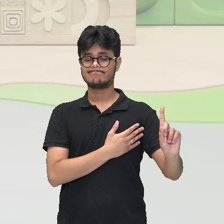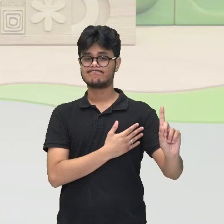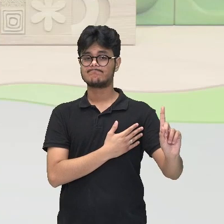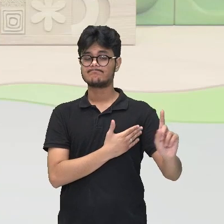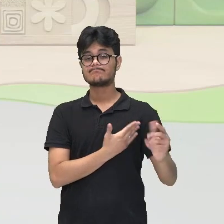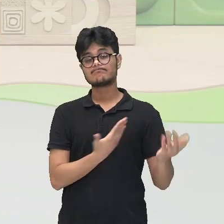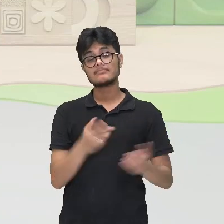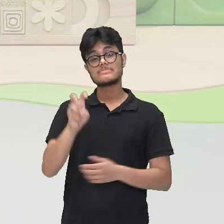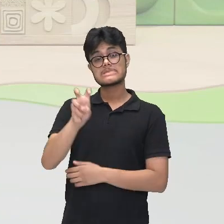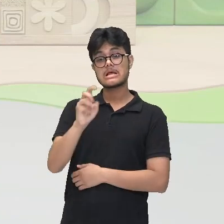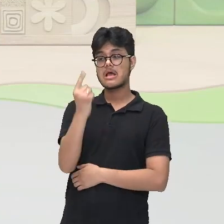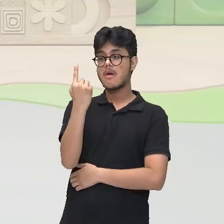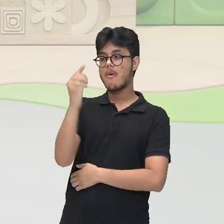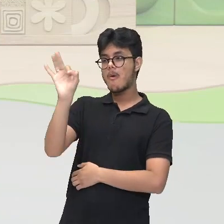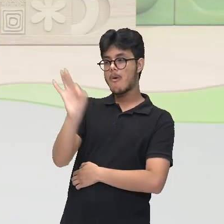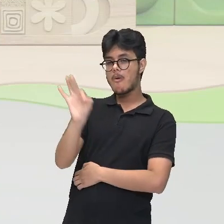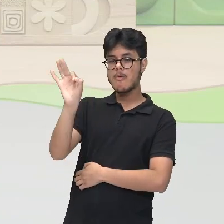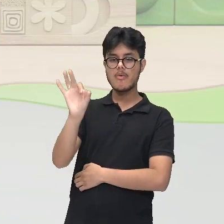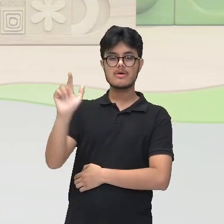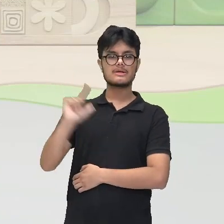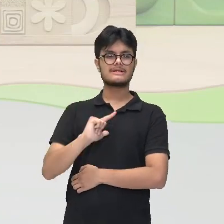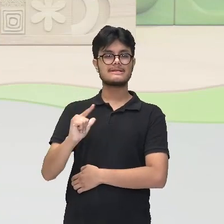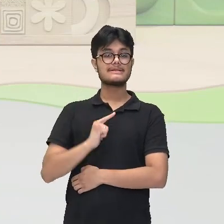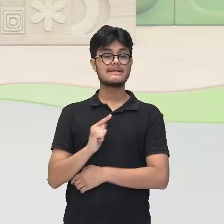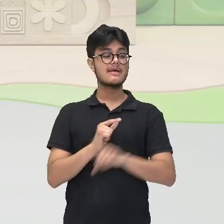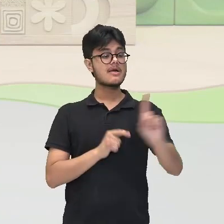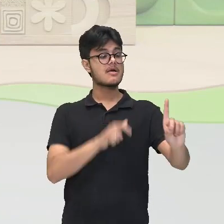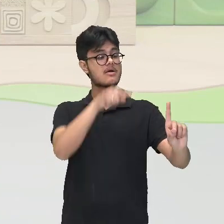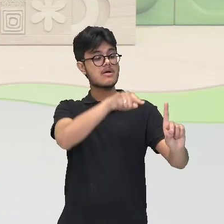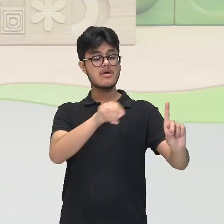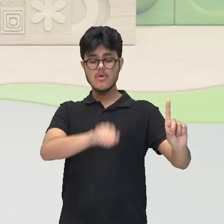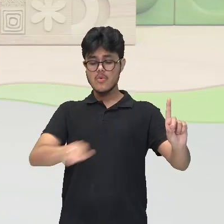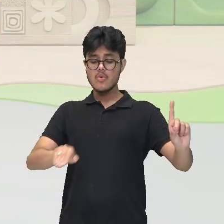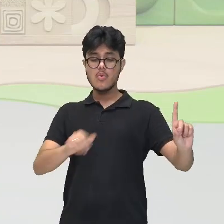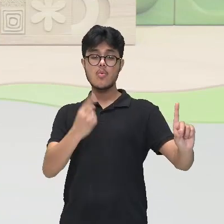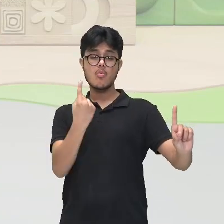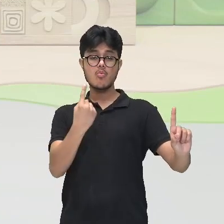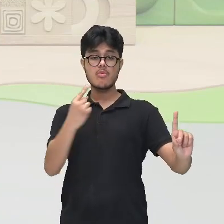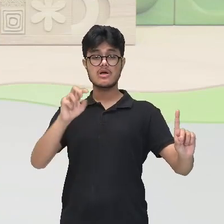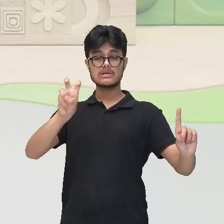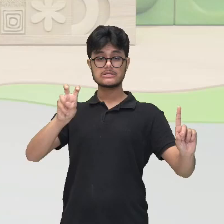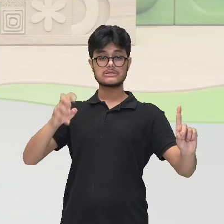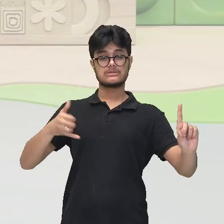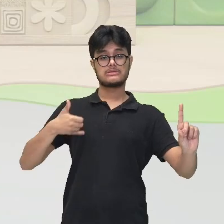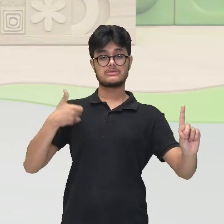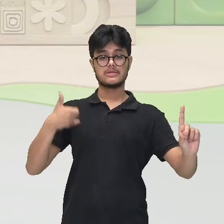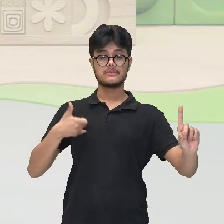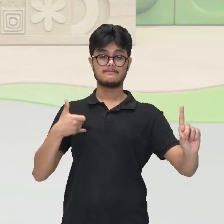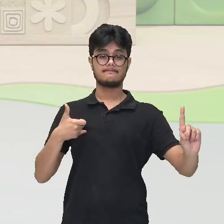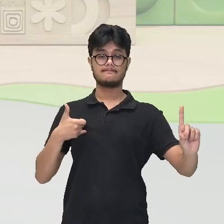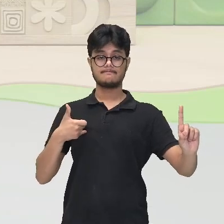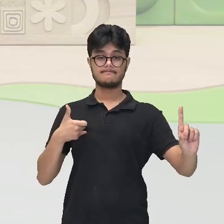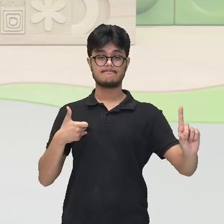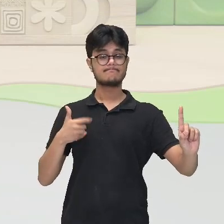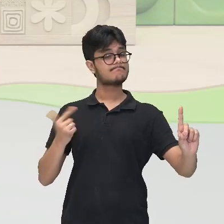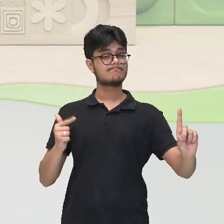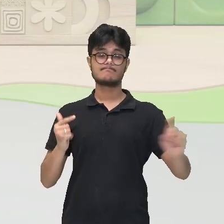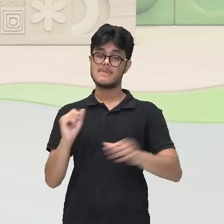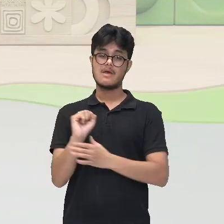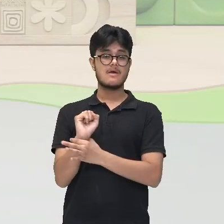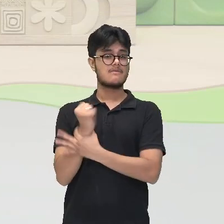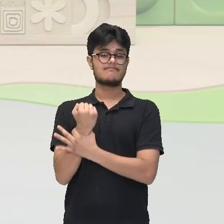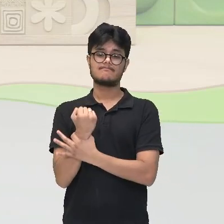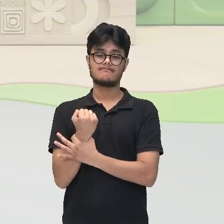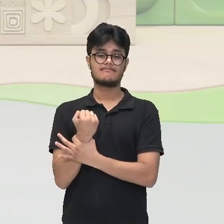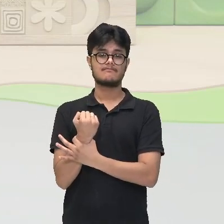51% desse dado é criança de 1 a 5 anos, que não tem como se defender. Então, qual